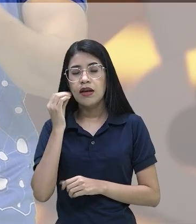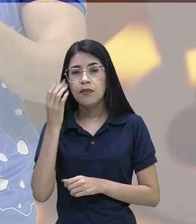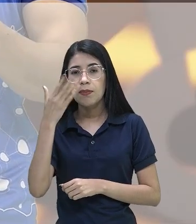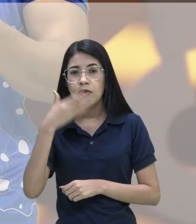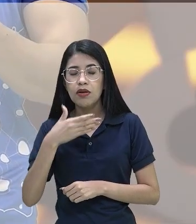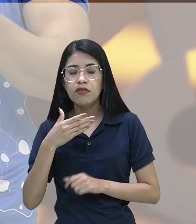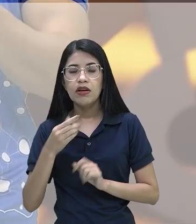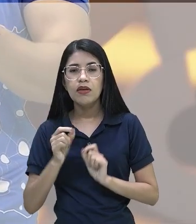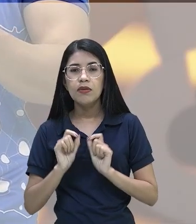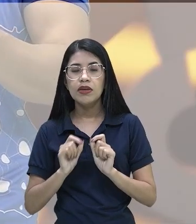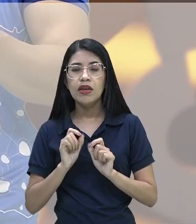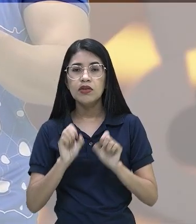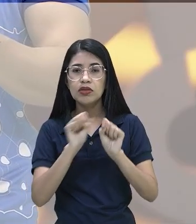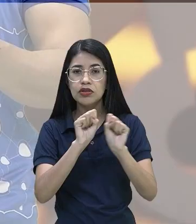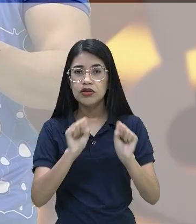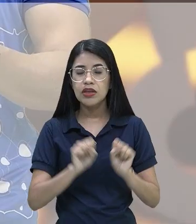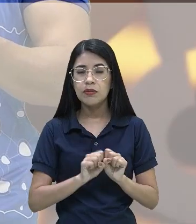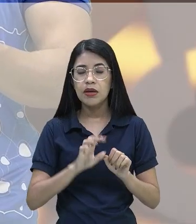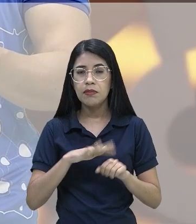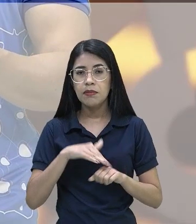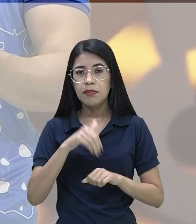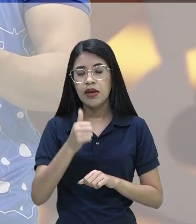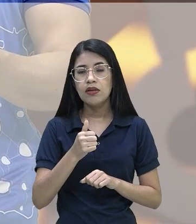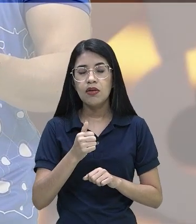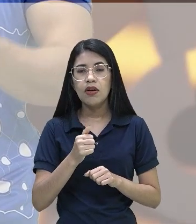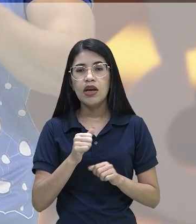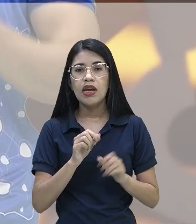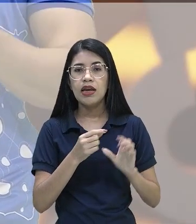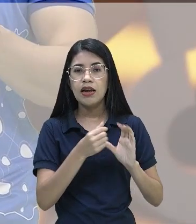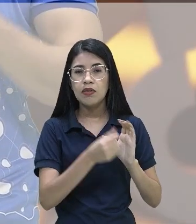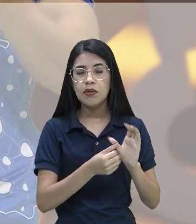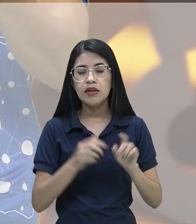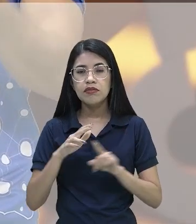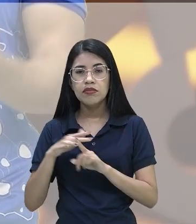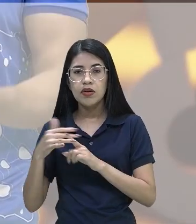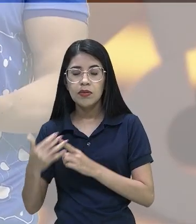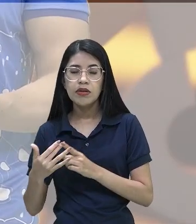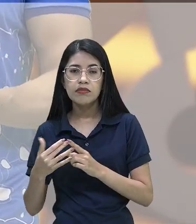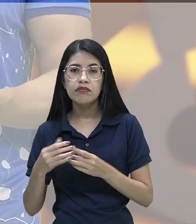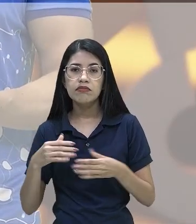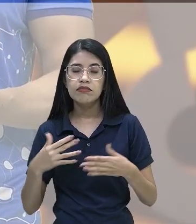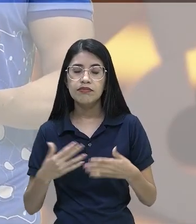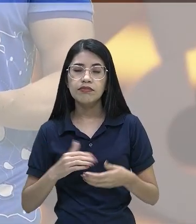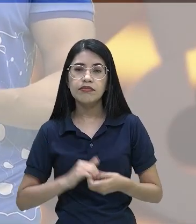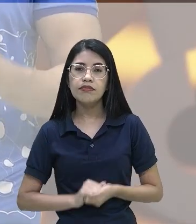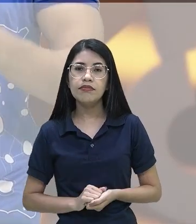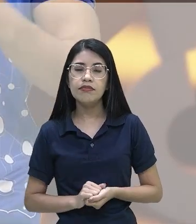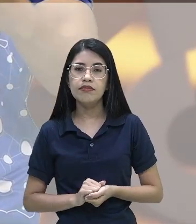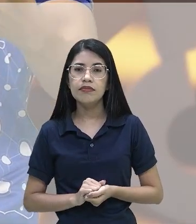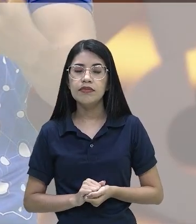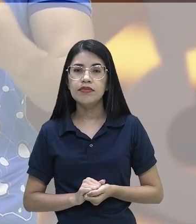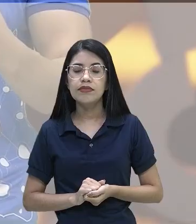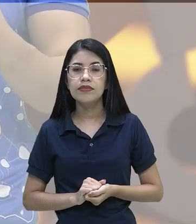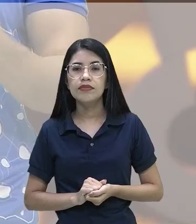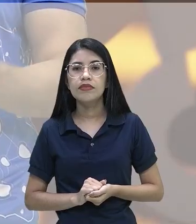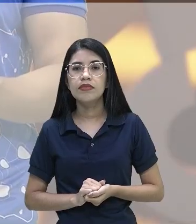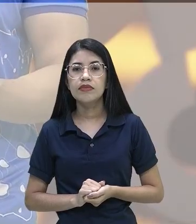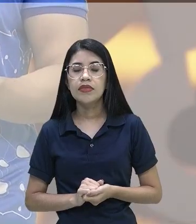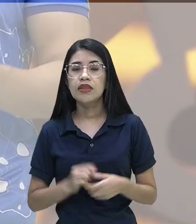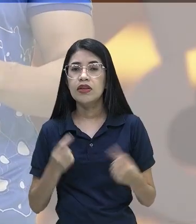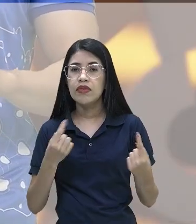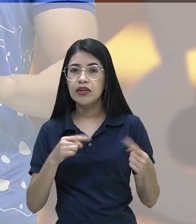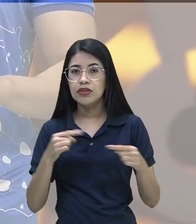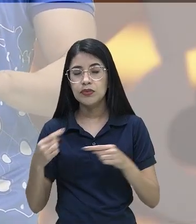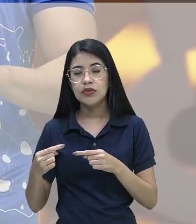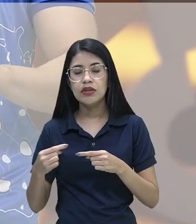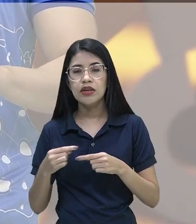para mostrar que o sistema econômico adotado por ele era melhor do que o outro, certo? E ficavam nessa